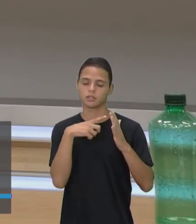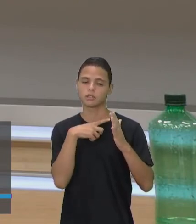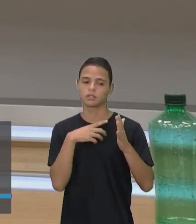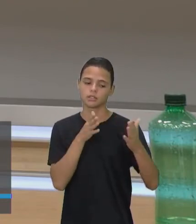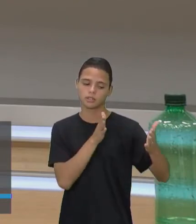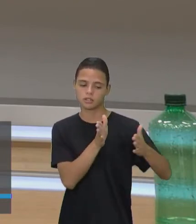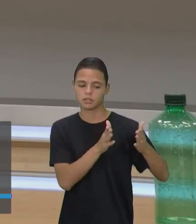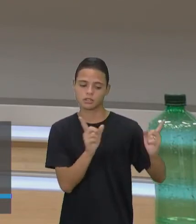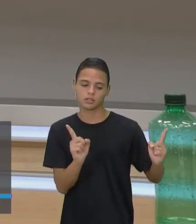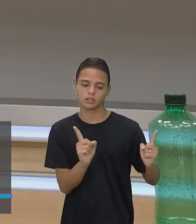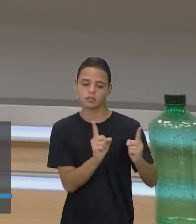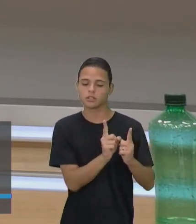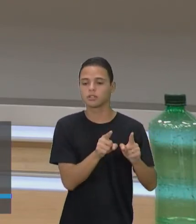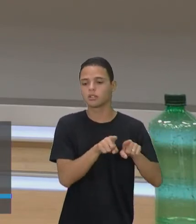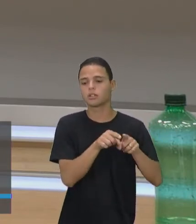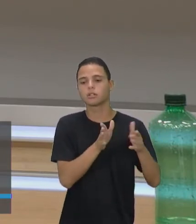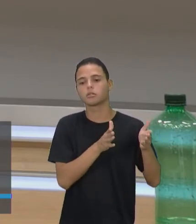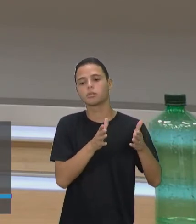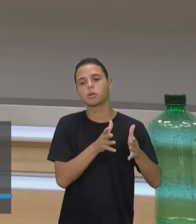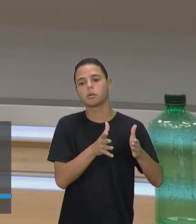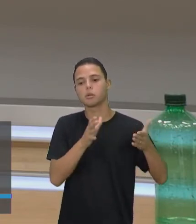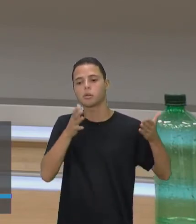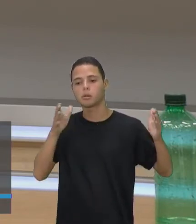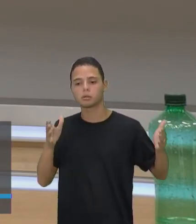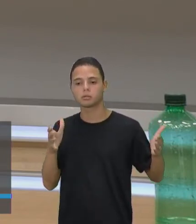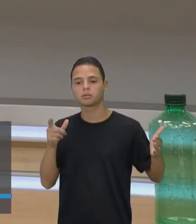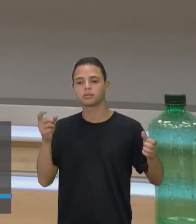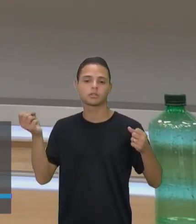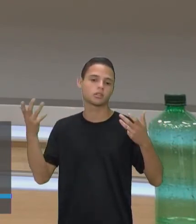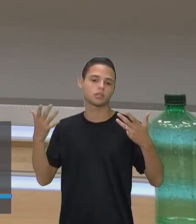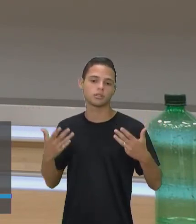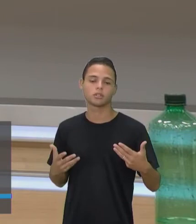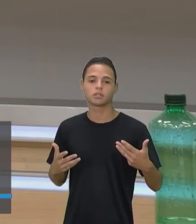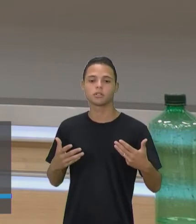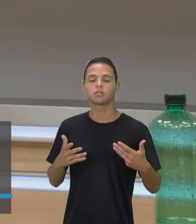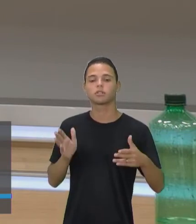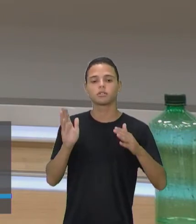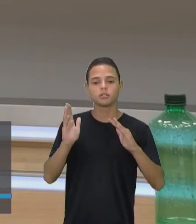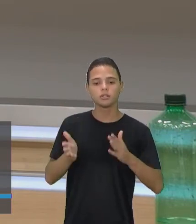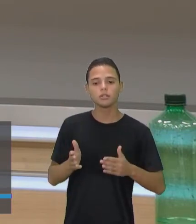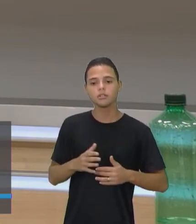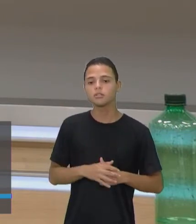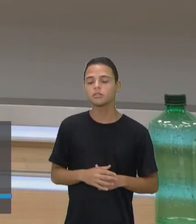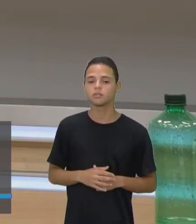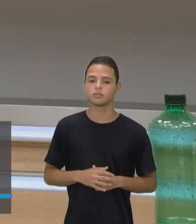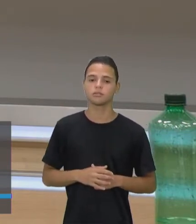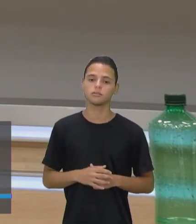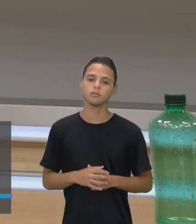prazo e a longo prazo, como, por exemplo, como você mesmo disse, Fabi, a